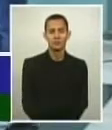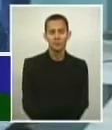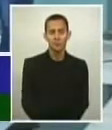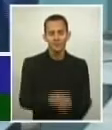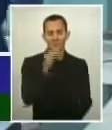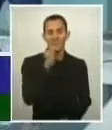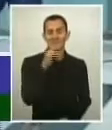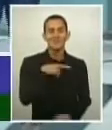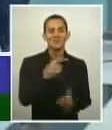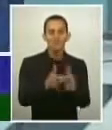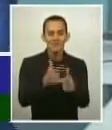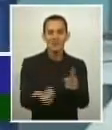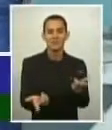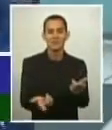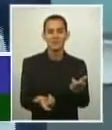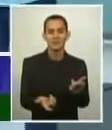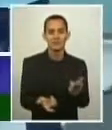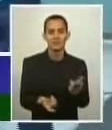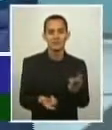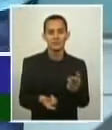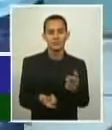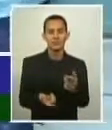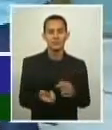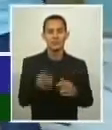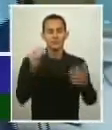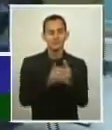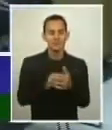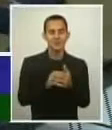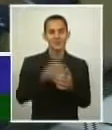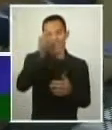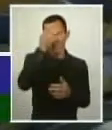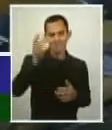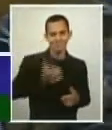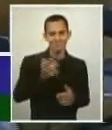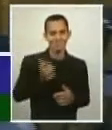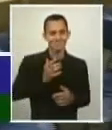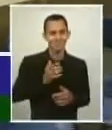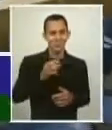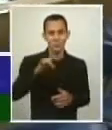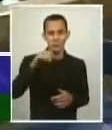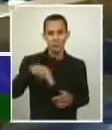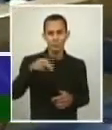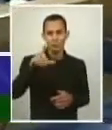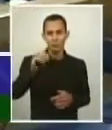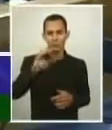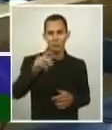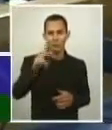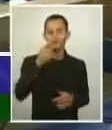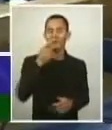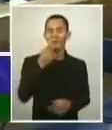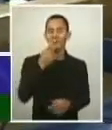é só que tem um problema quero o limite da consciência portuguesa onde Ok após ter dito